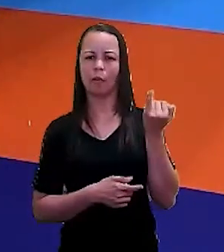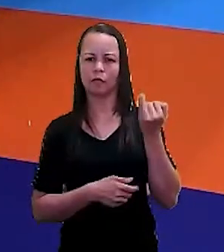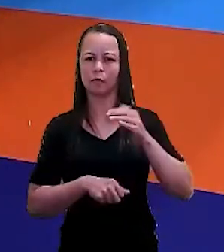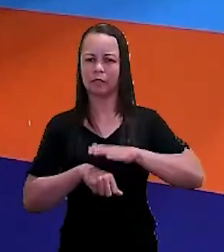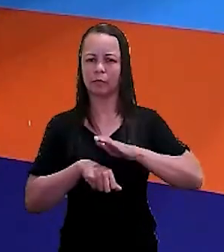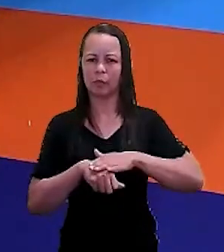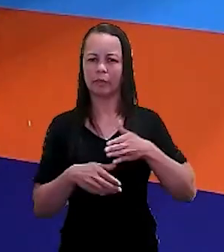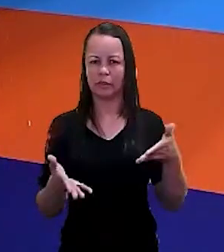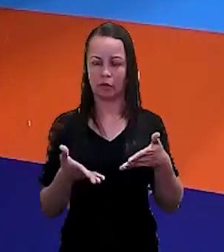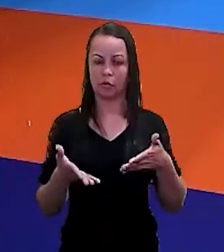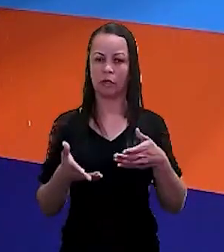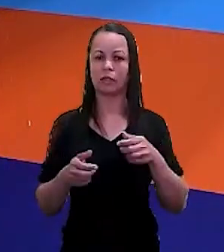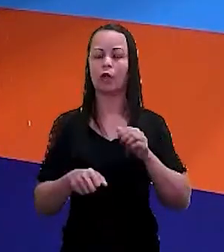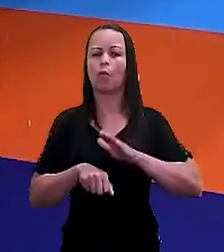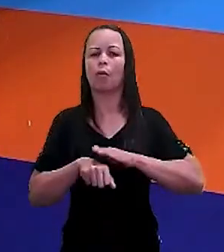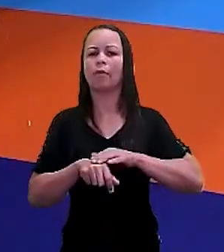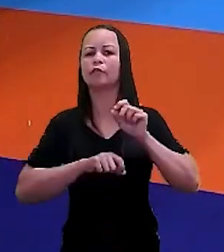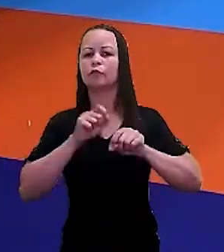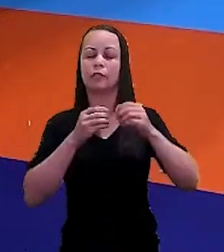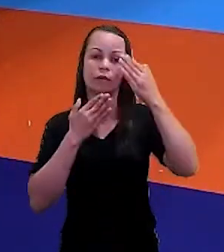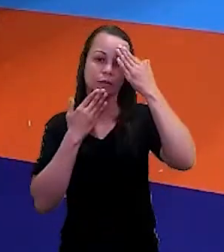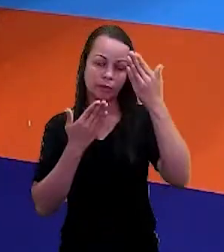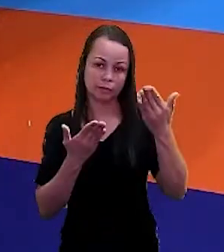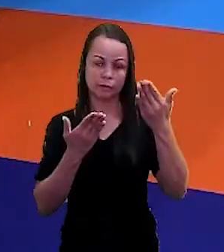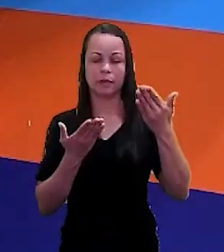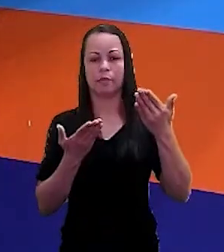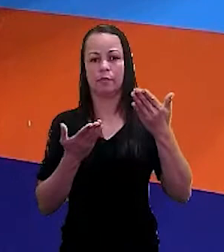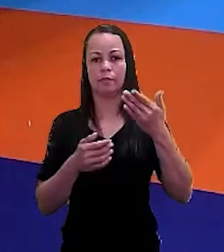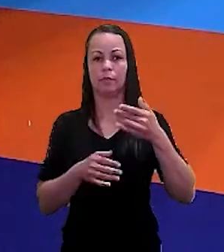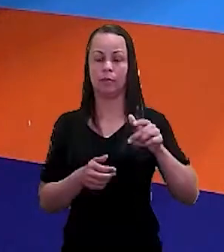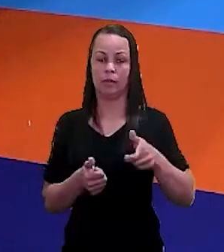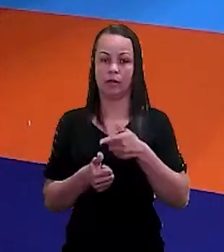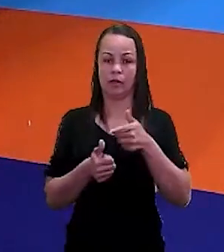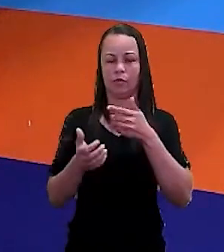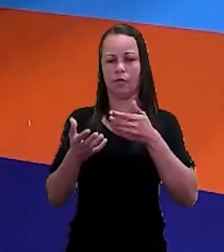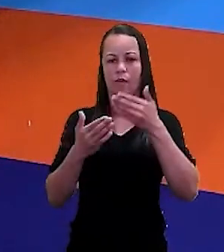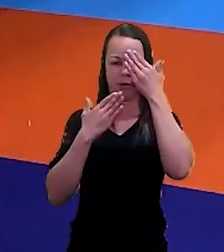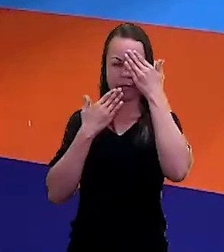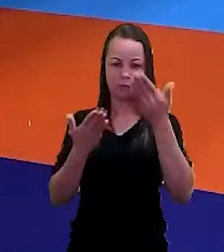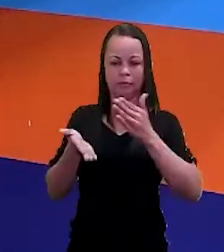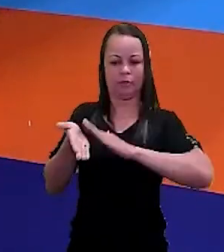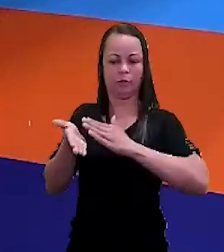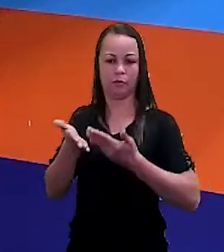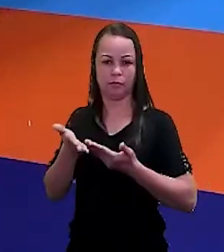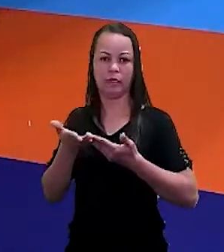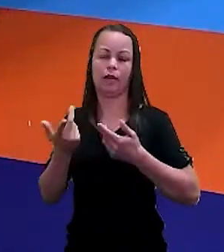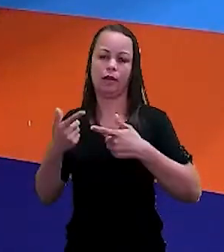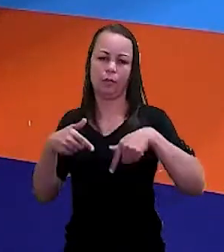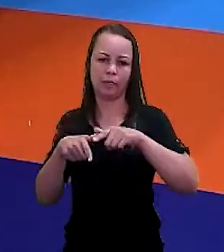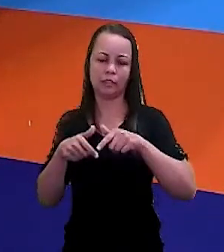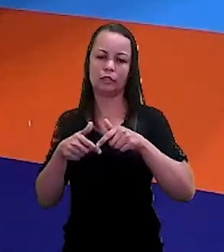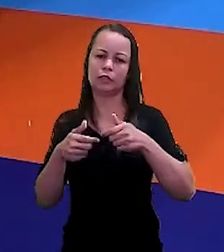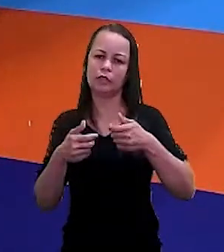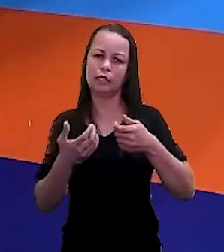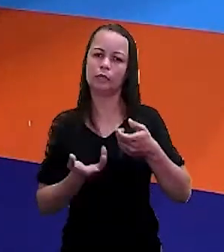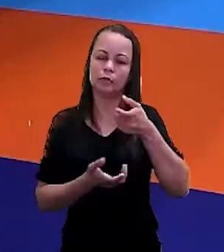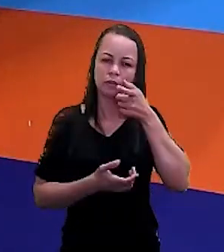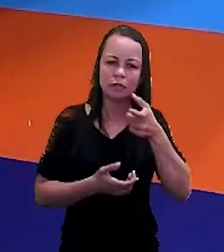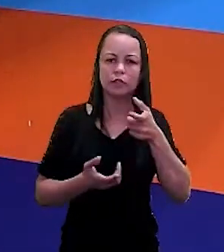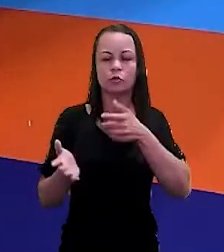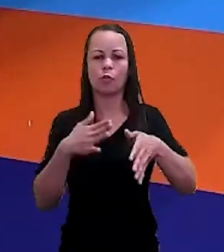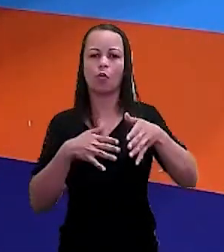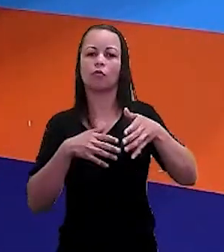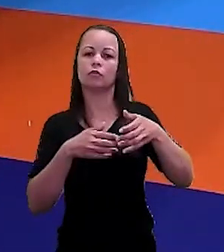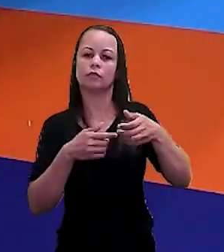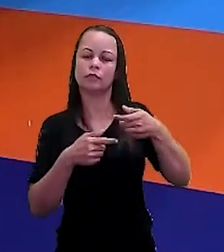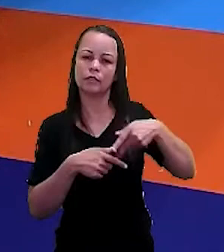que é o momento de agradecimento. Primeiro, agradecer a minha amiga Bárbara, como sempre, super atenciosa, fazendo um trabalho aqui de mediação muito massa,